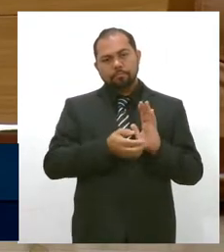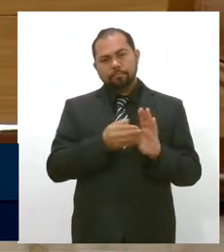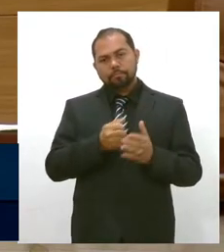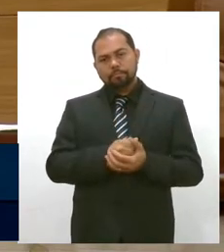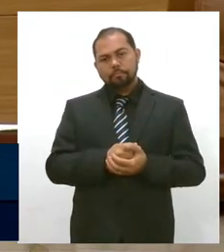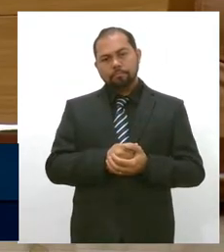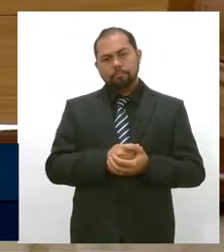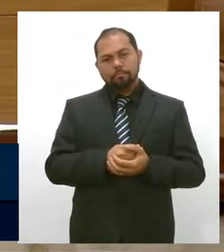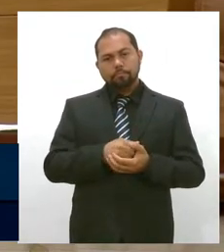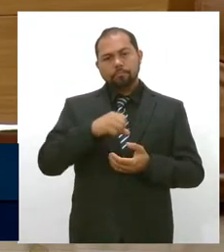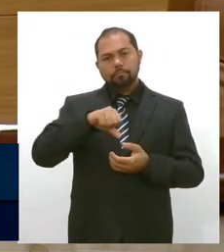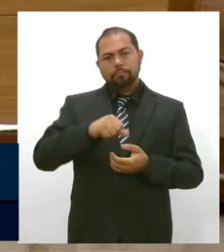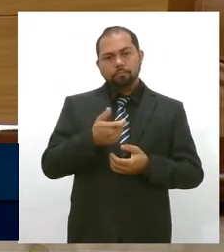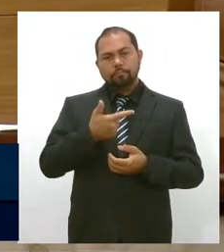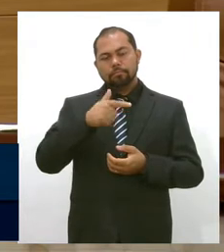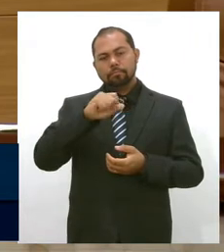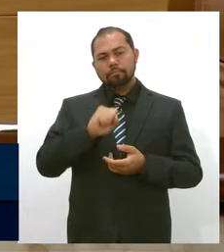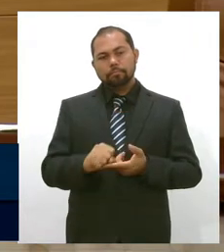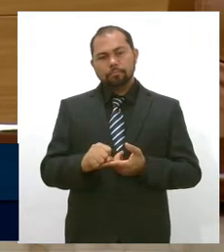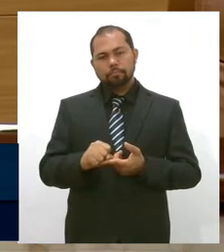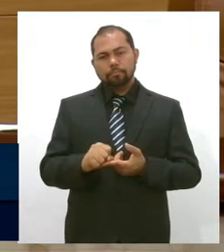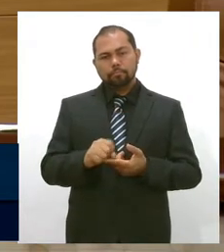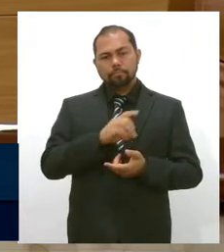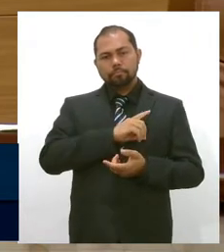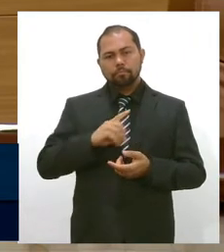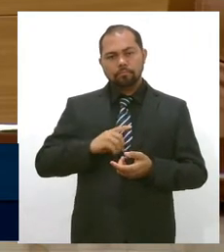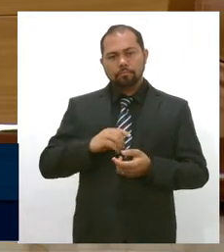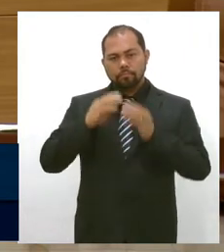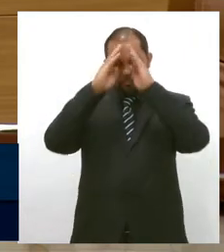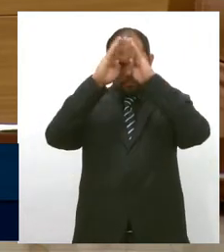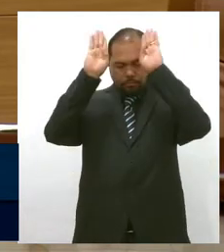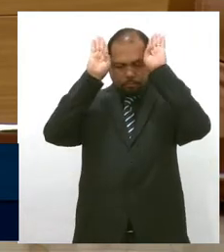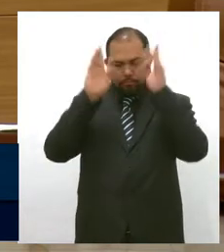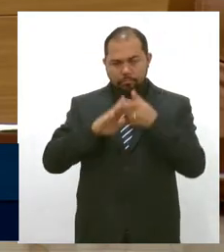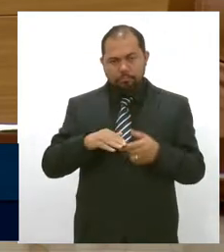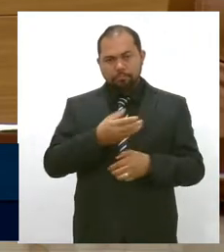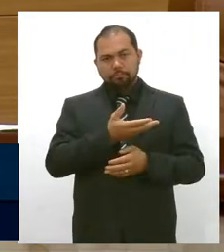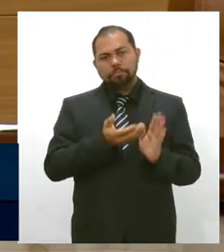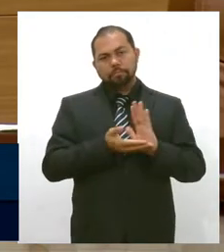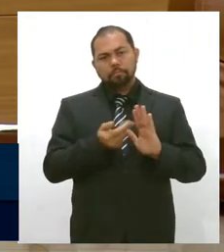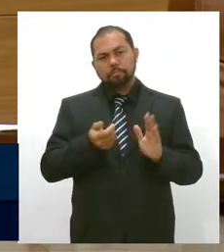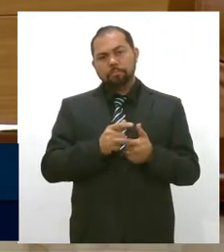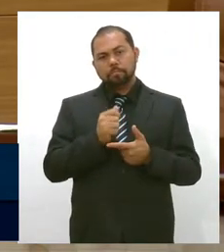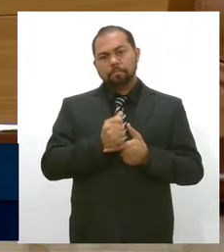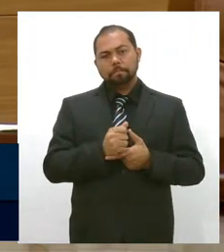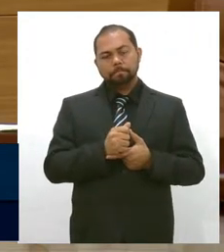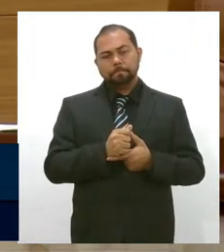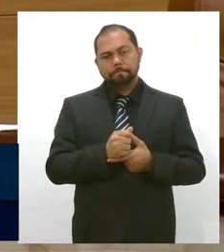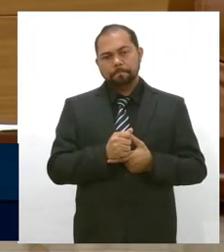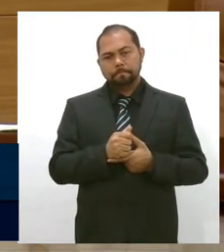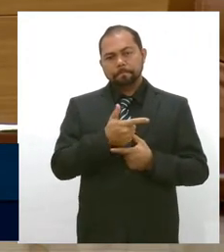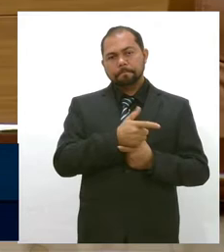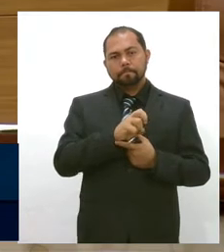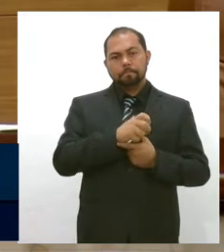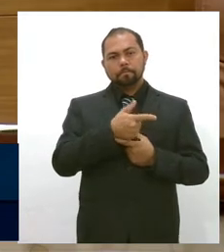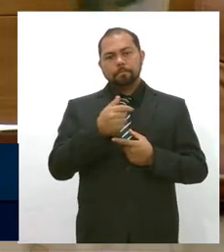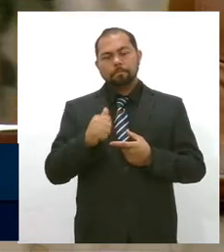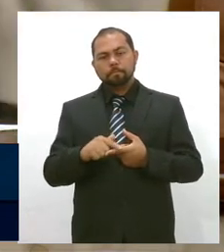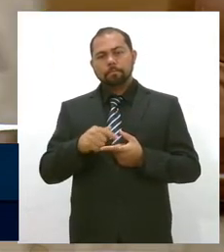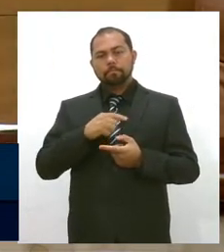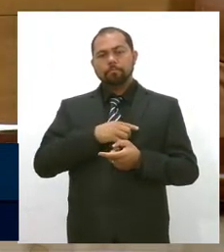958/2021, de autoria do deputado doutor Samuel, o requerimento de número 25/2022, de autoria do deputado Luciano Bispo, e o requerimento de